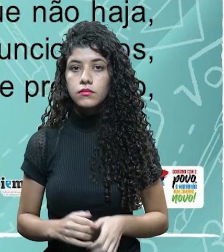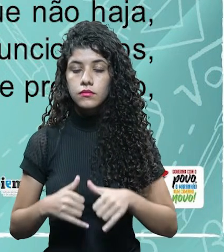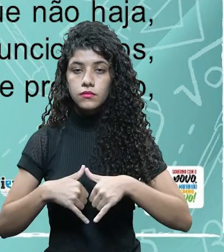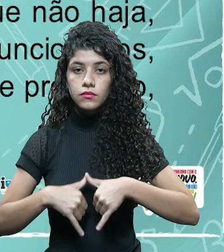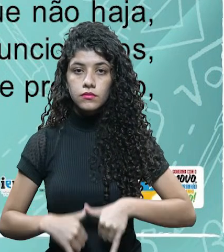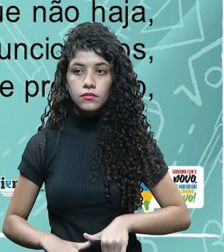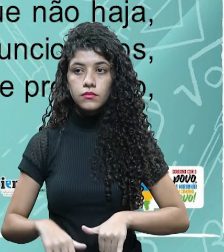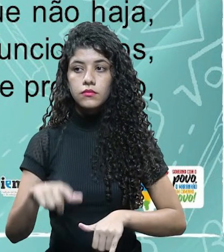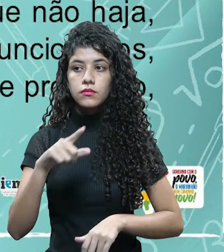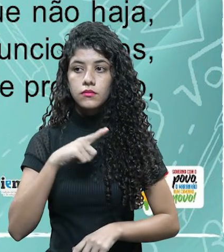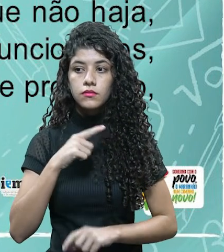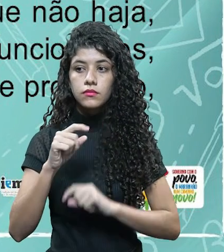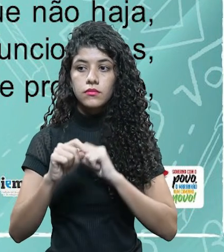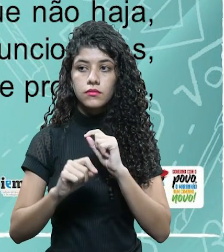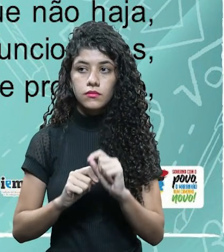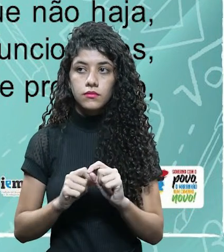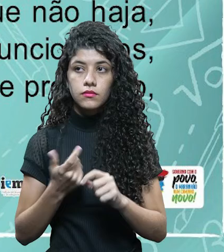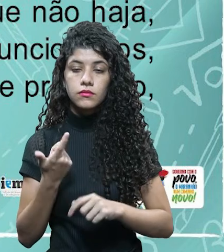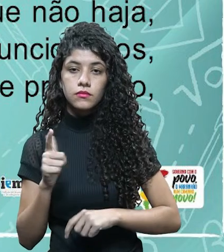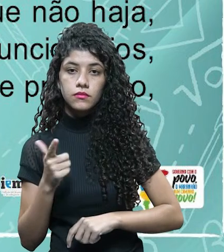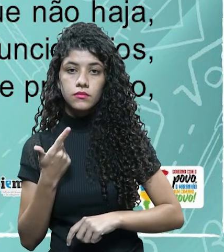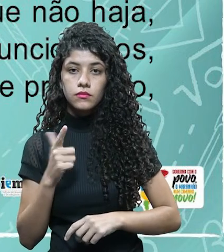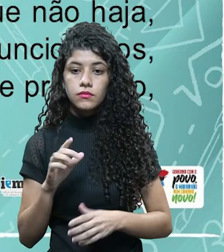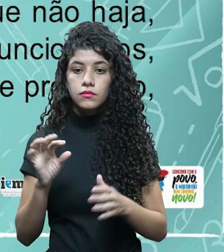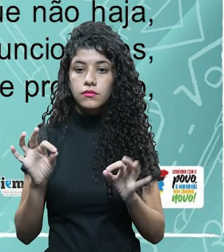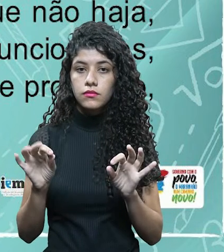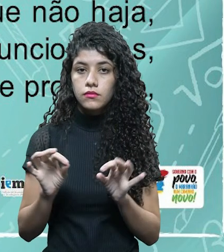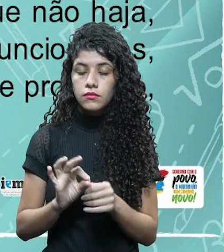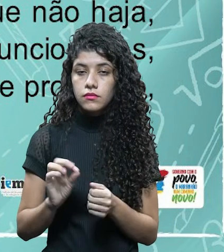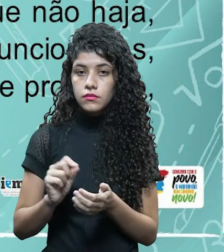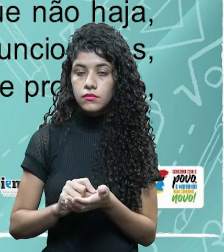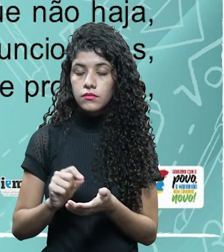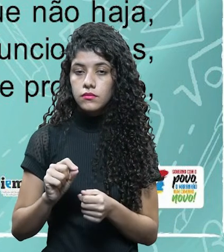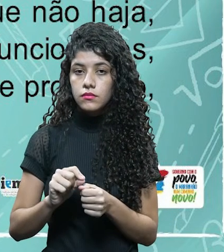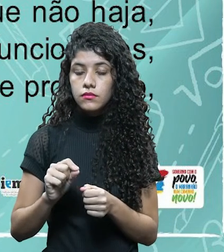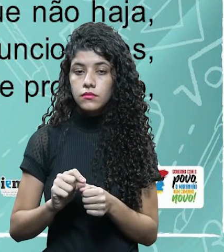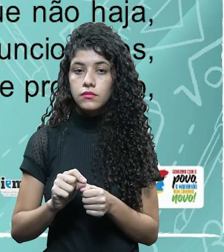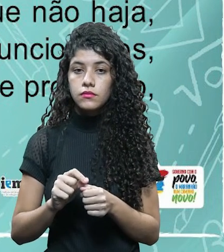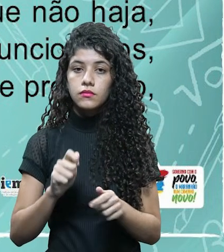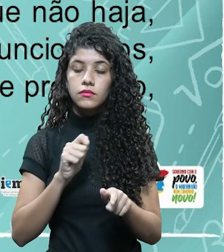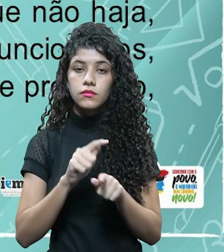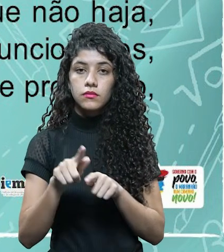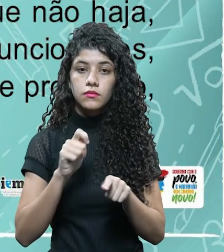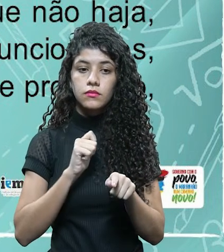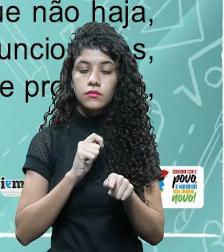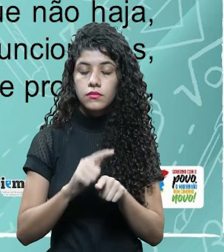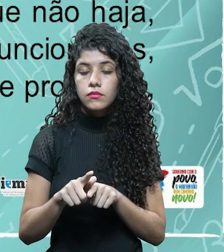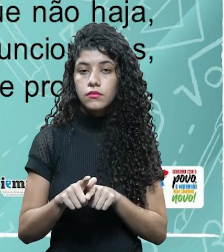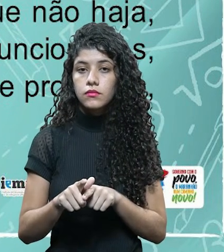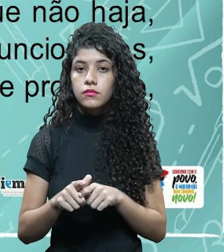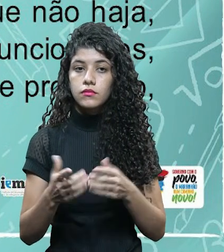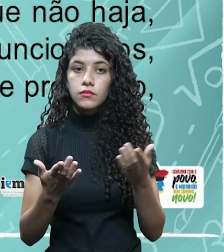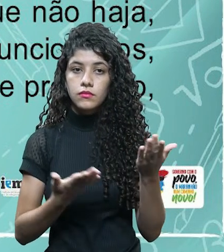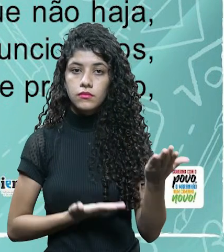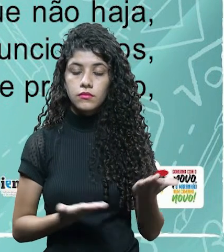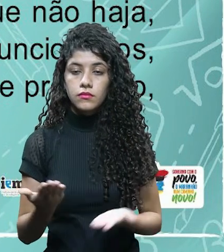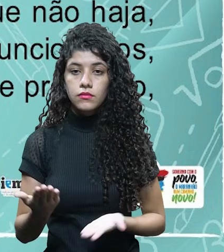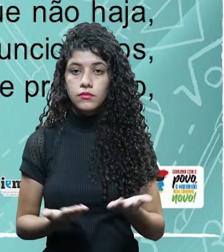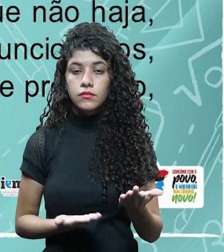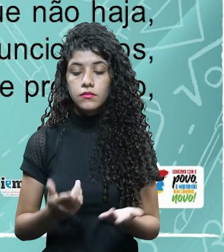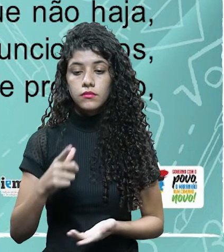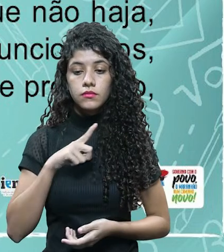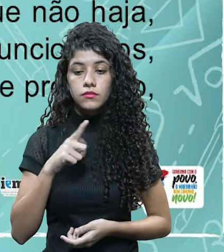custos fixos, pelo fato de existirem, mesmo que não haja de fato a produção, como aluguel, salário, funcionários, por